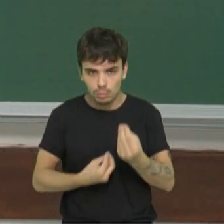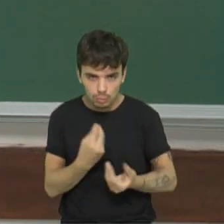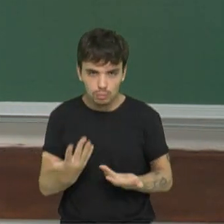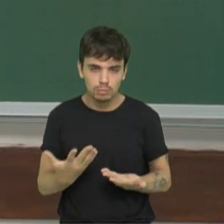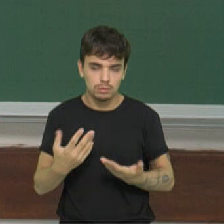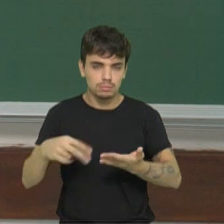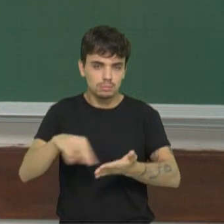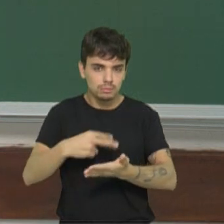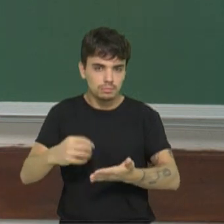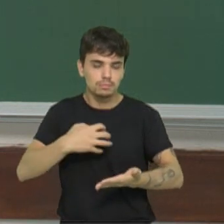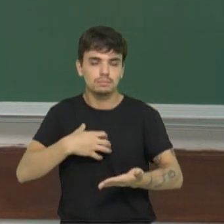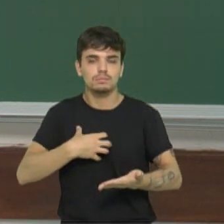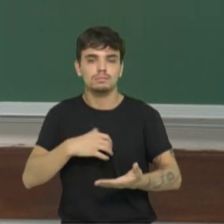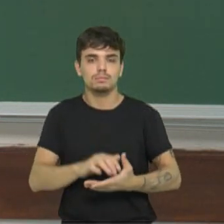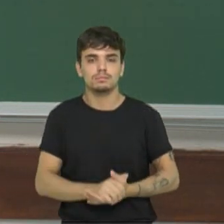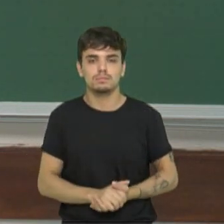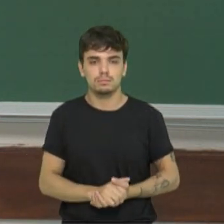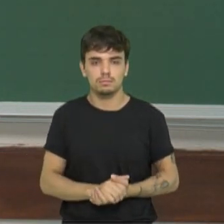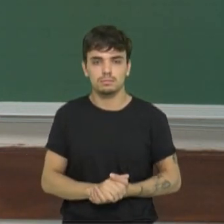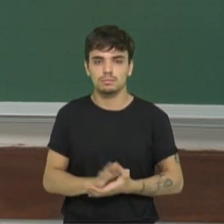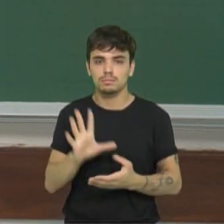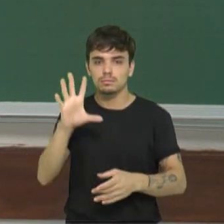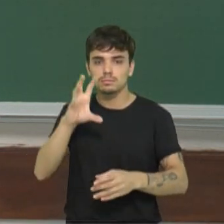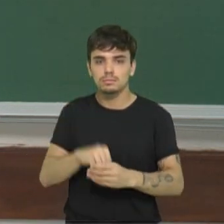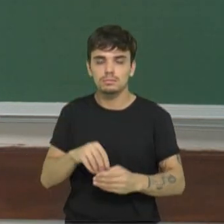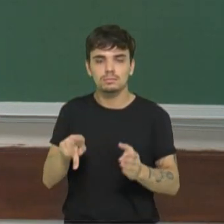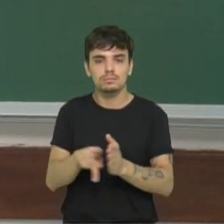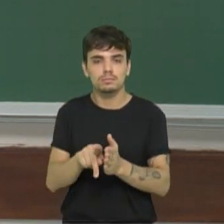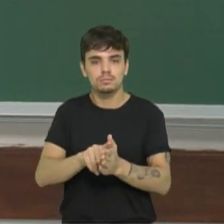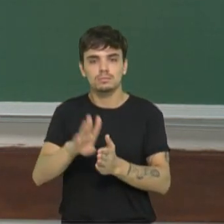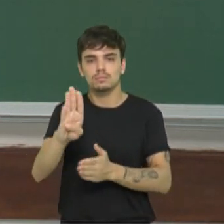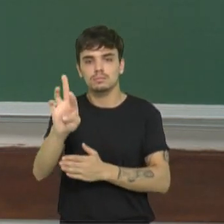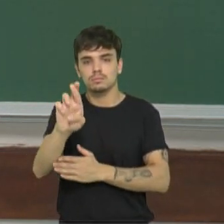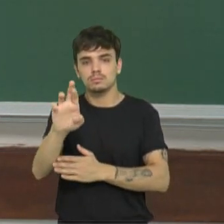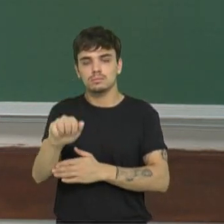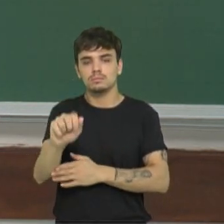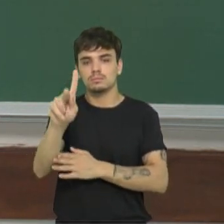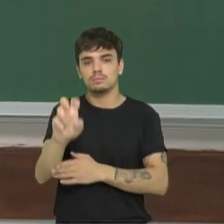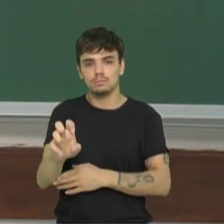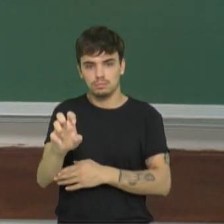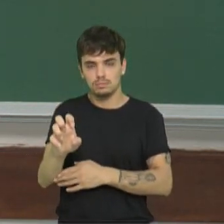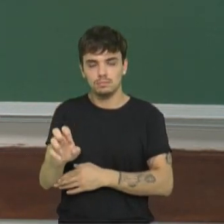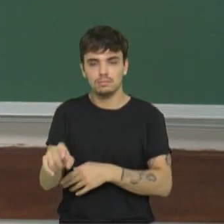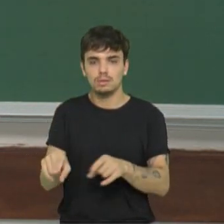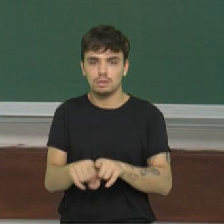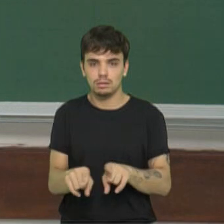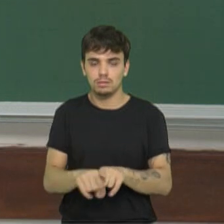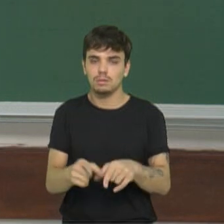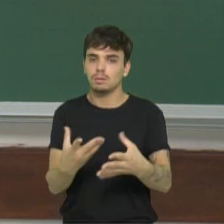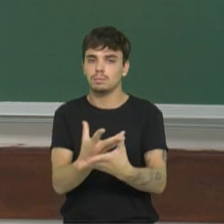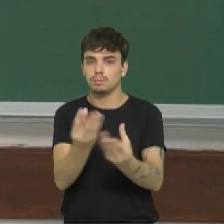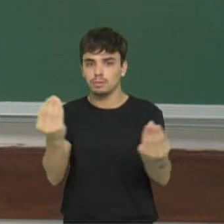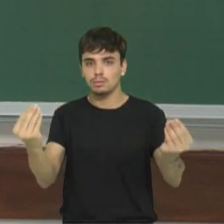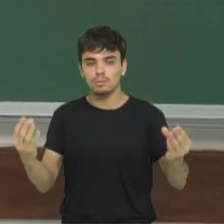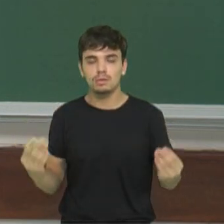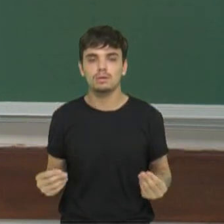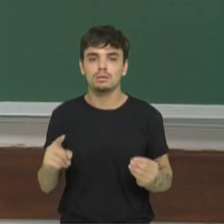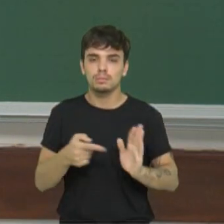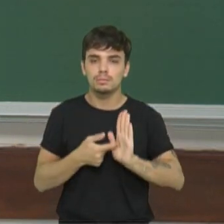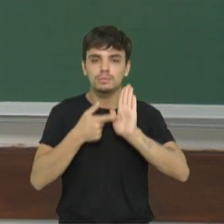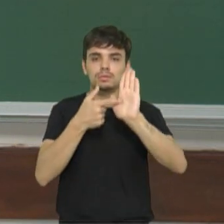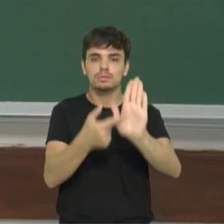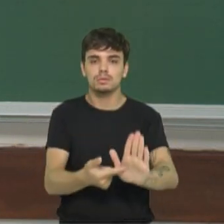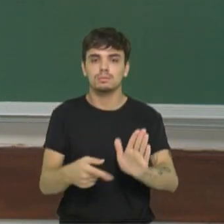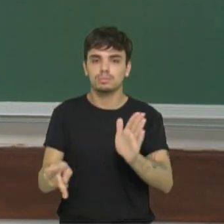estilos de dança, tá? E também, dentro do breakdance, né, muitos estilos foram apresentados à